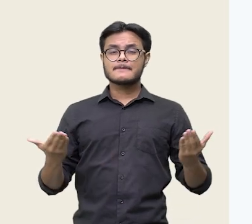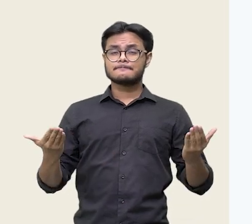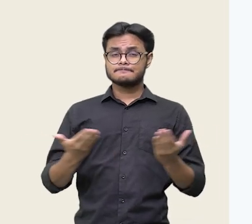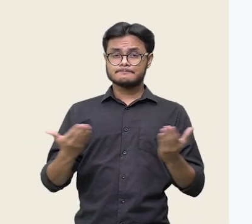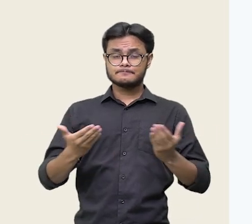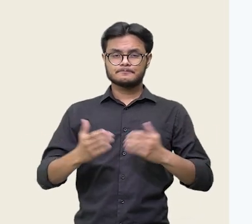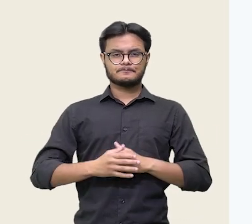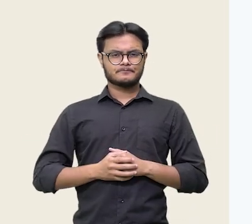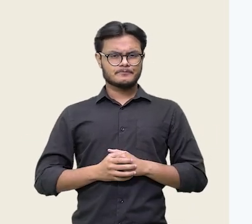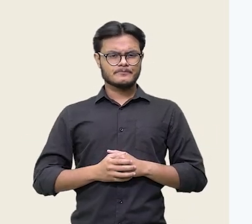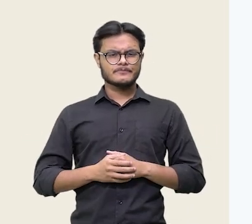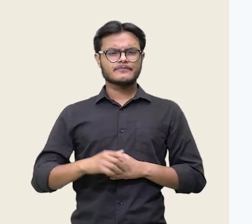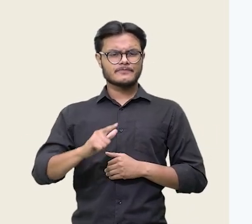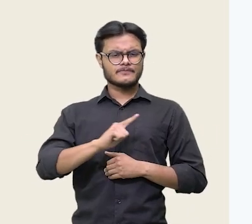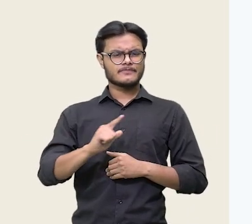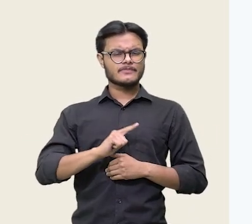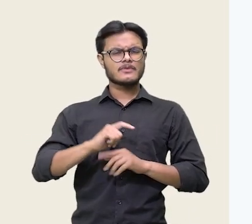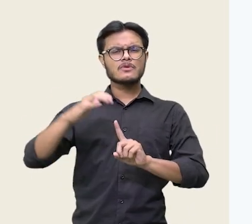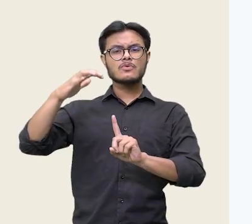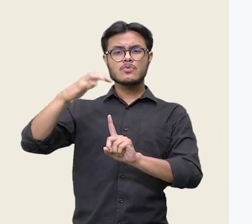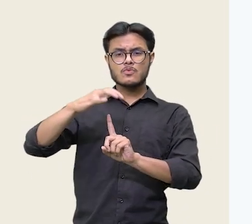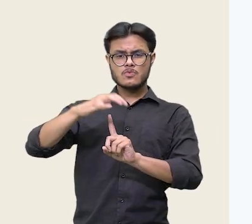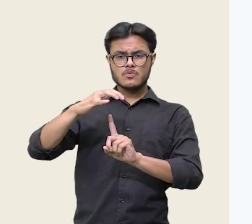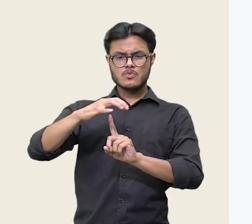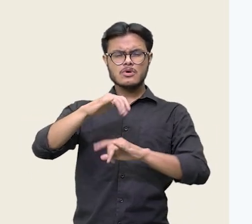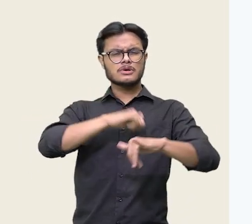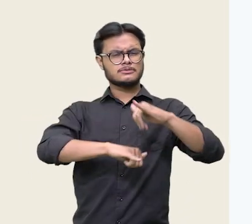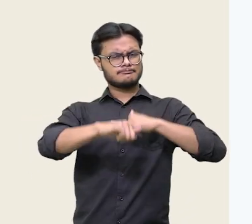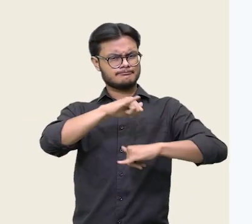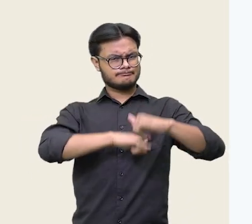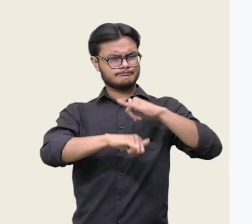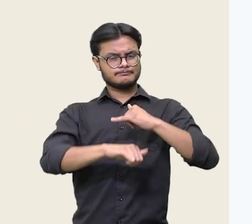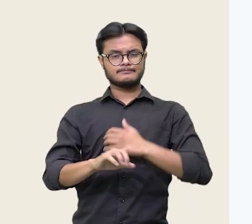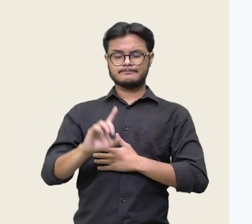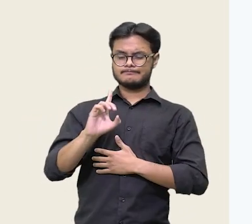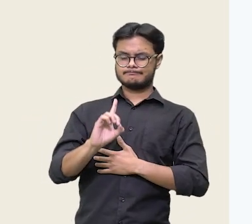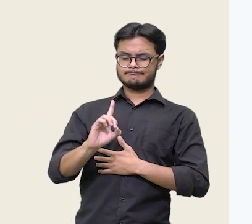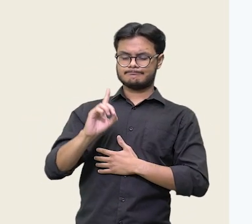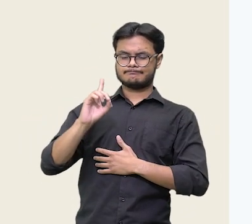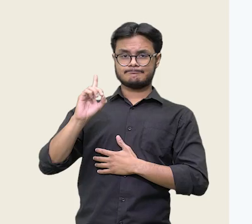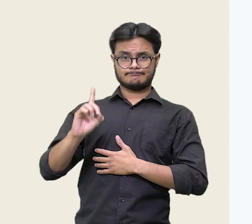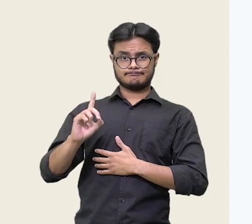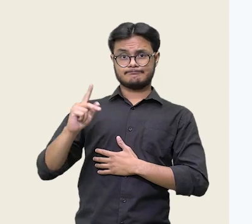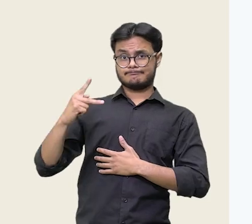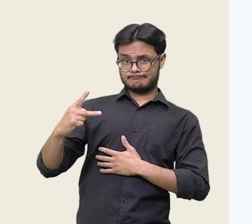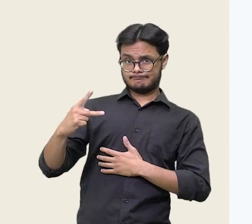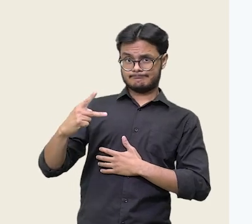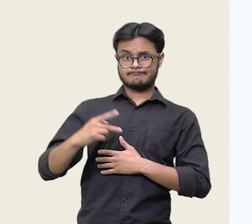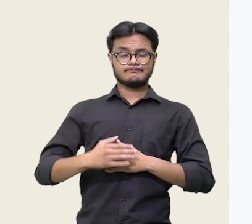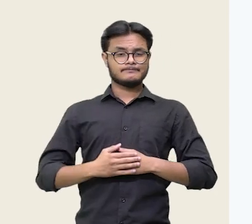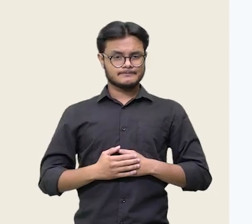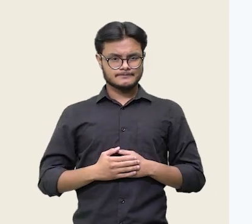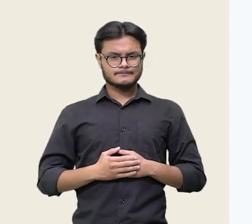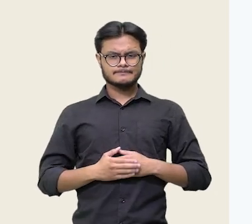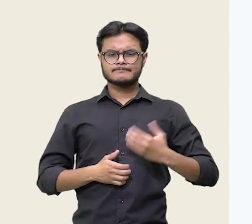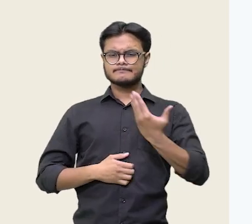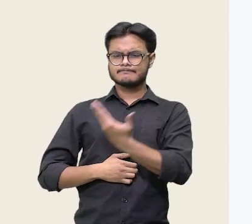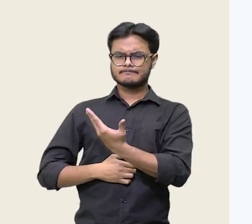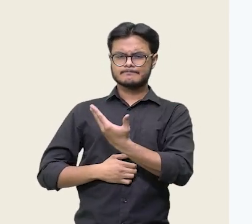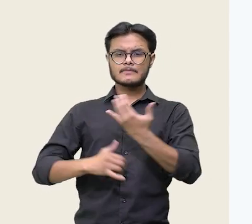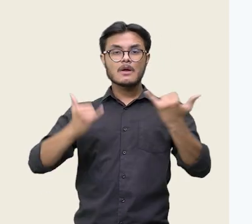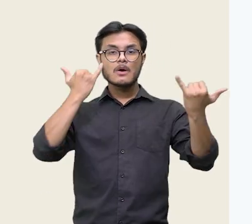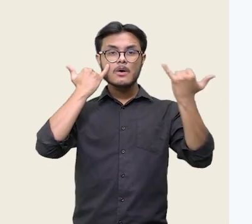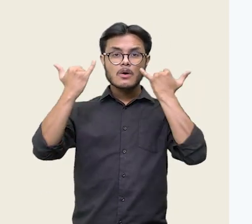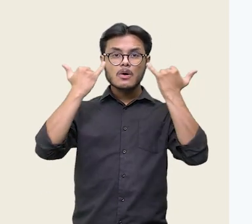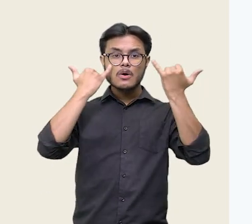falar da tensão elétrica, que também tem o nome de DDP ou voltagem. Ela é a quantidade de energia fornecida a 1 coulomb de carga que